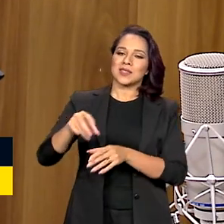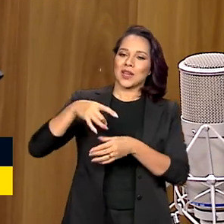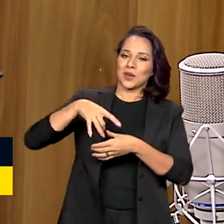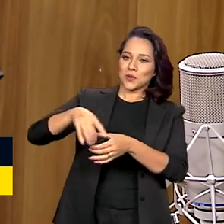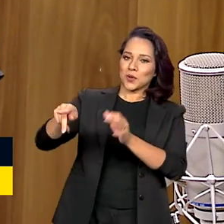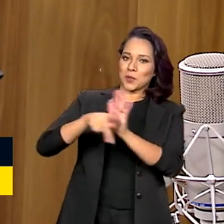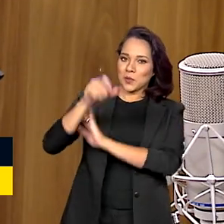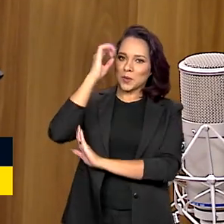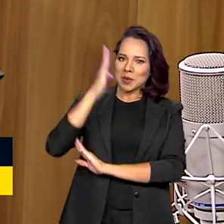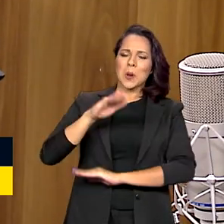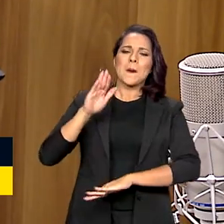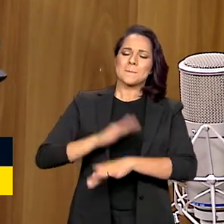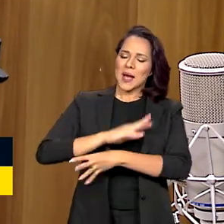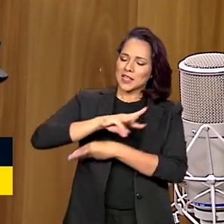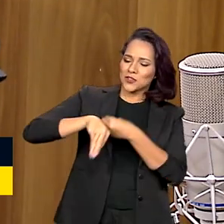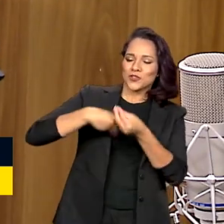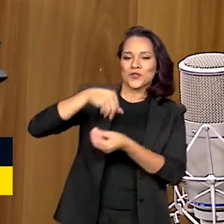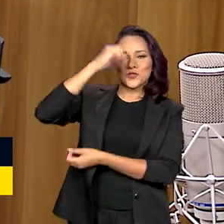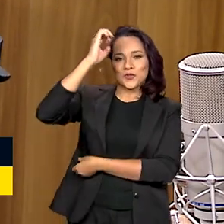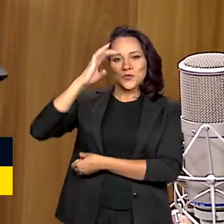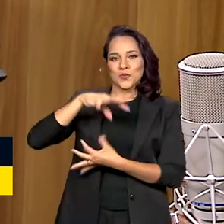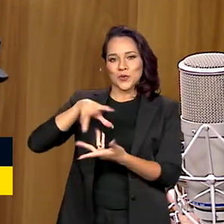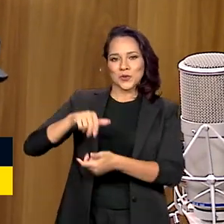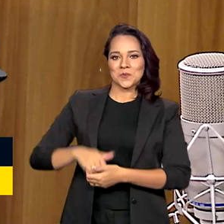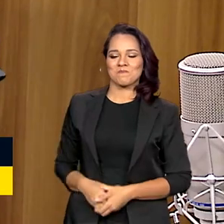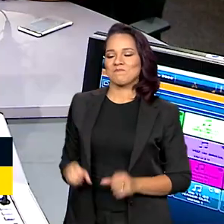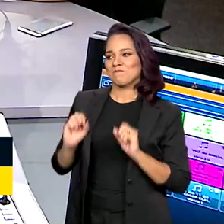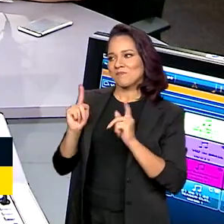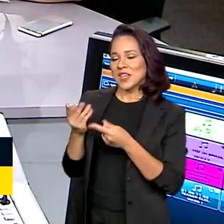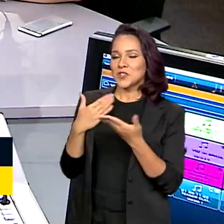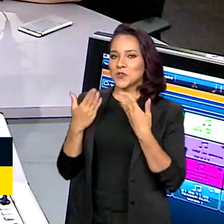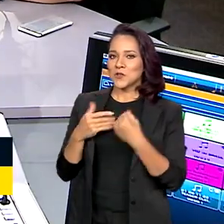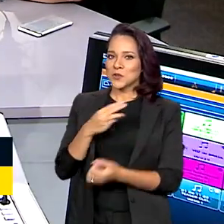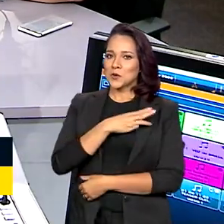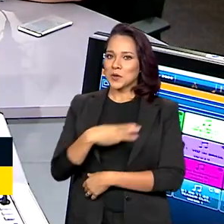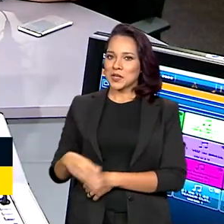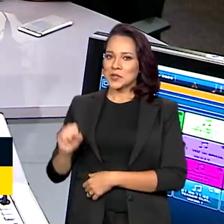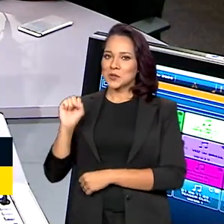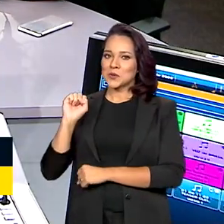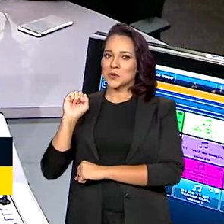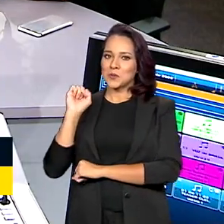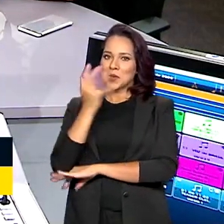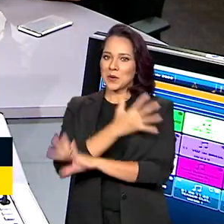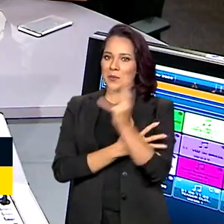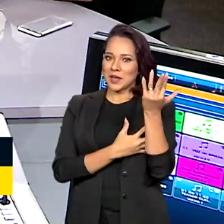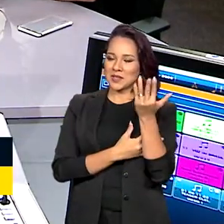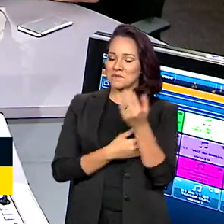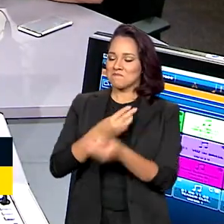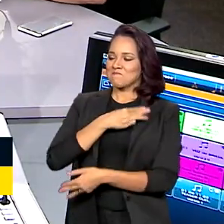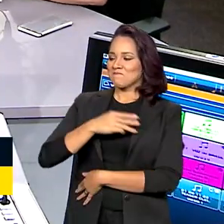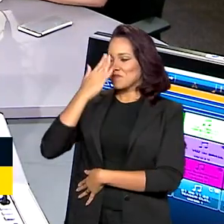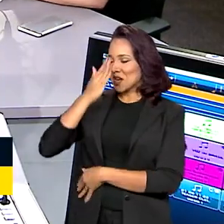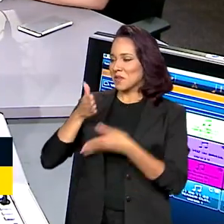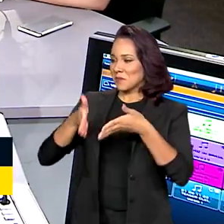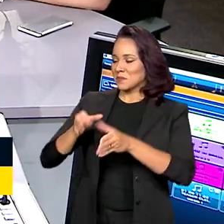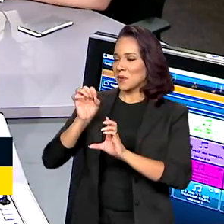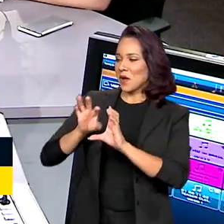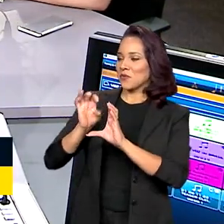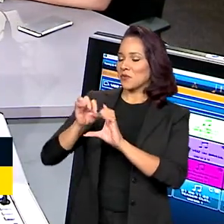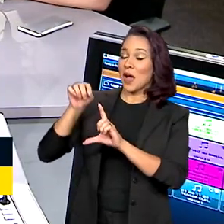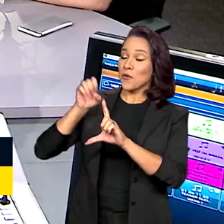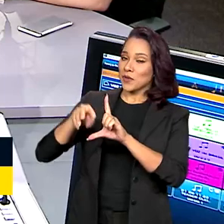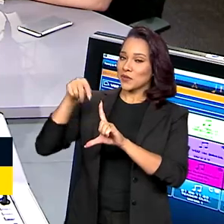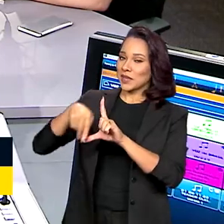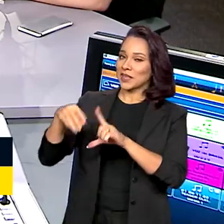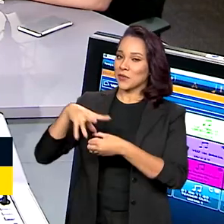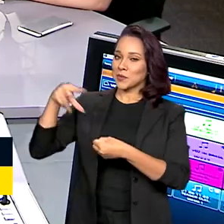a agricultura mais regenerativa do mundo. Tá joia, nós conversamos com o ministro do Meio Ambiente, Joaquim Leite. Ministro, muito obrigada pela participação ao vivo aqui na Voz do